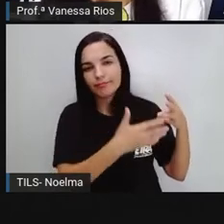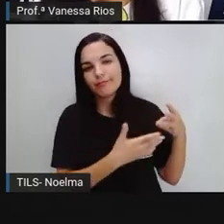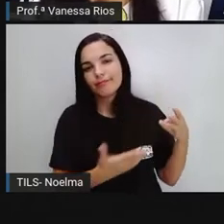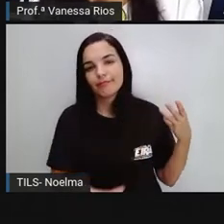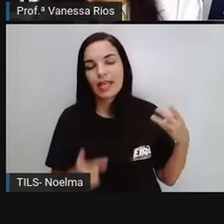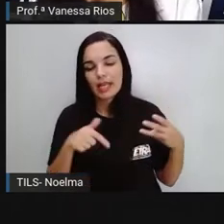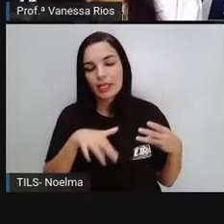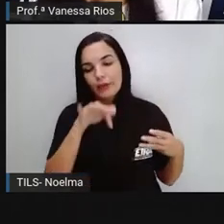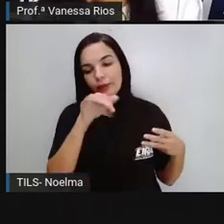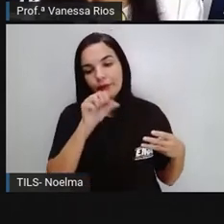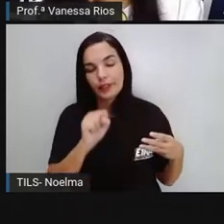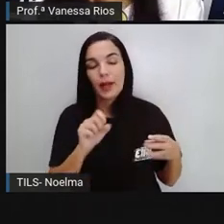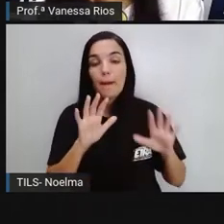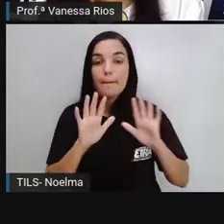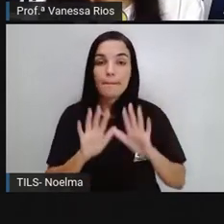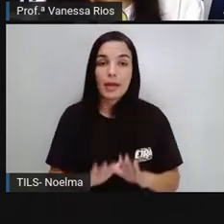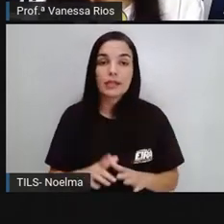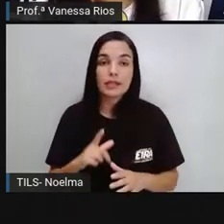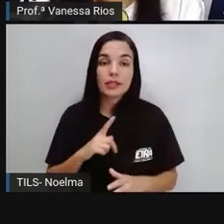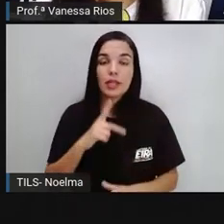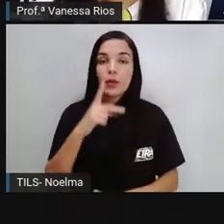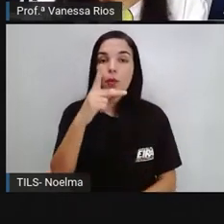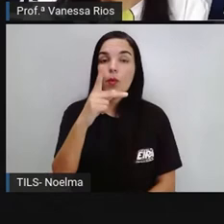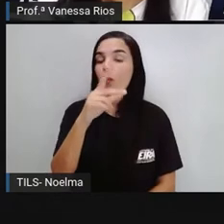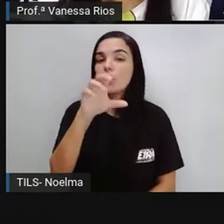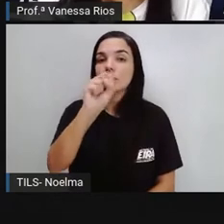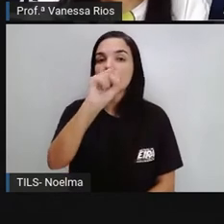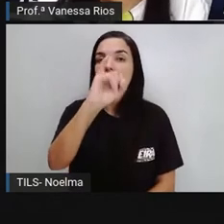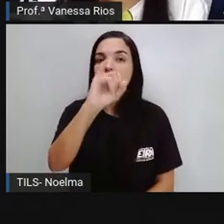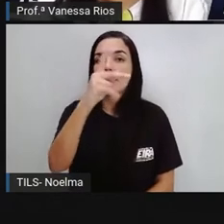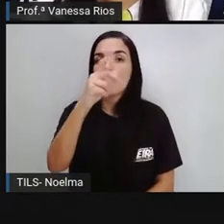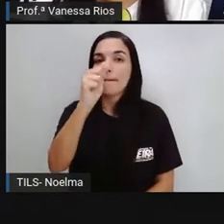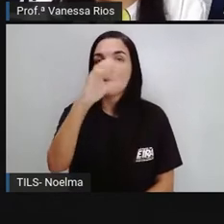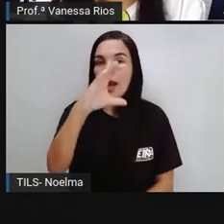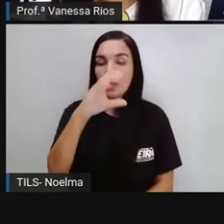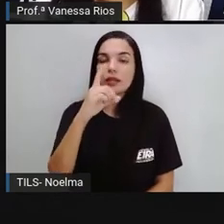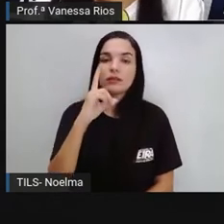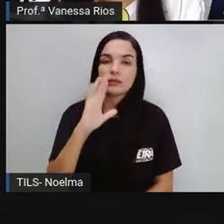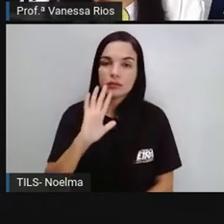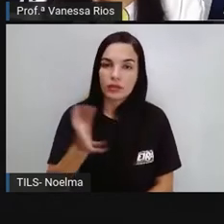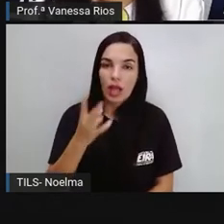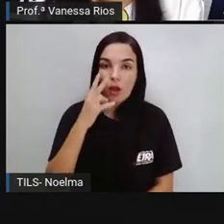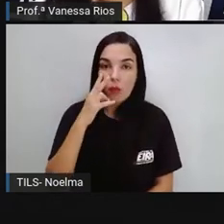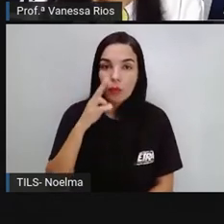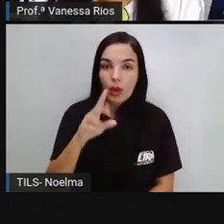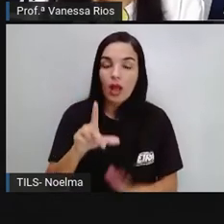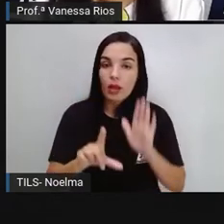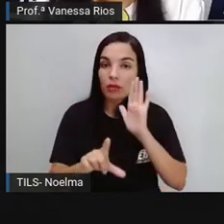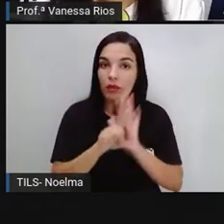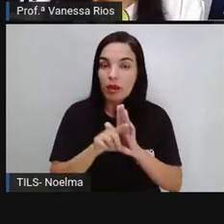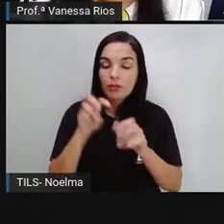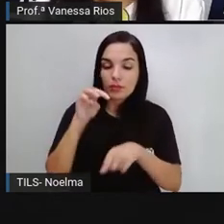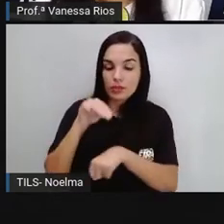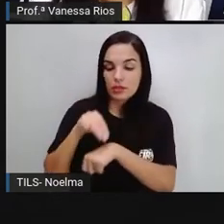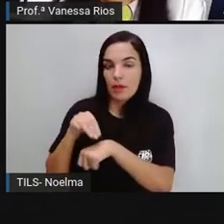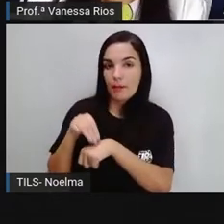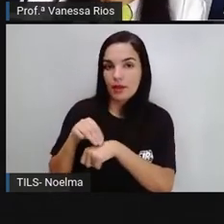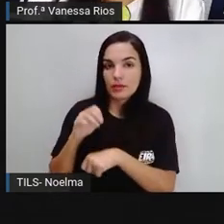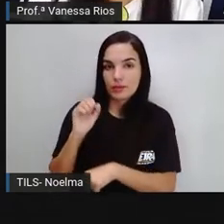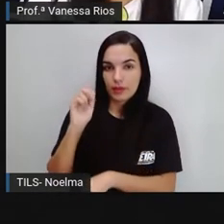alguns patrimônios reconhecidos pelo SIPAC e também reconhecidos através de leis